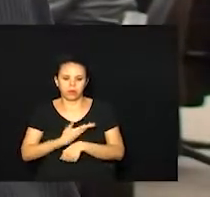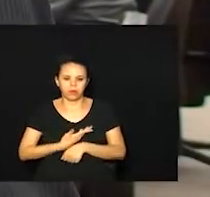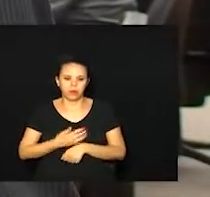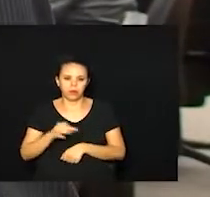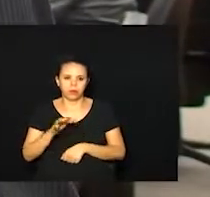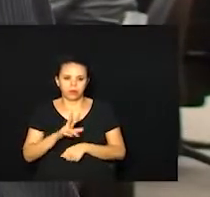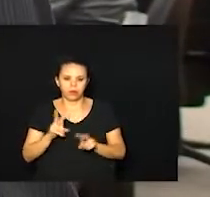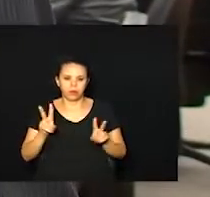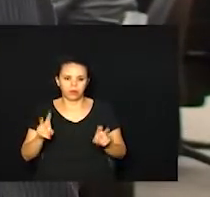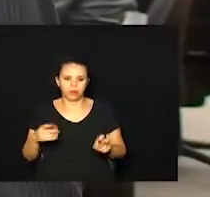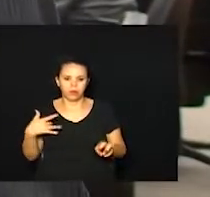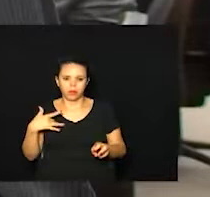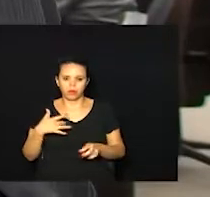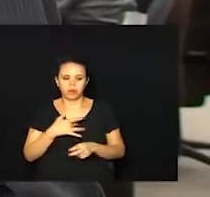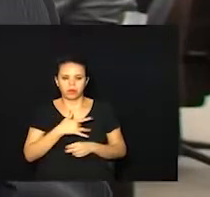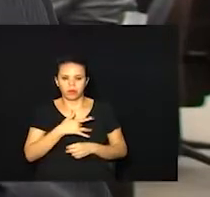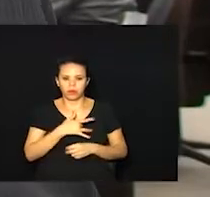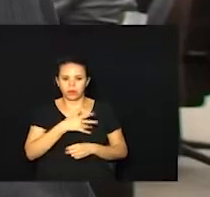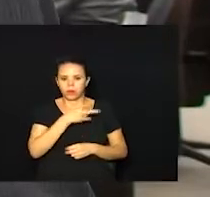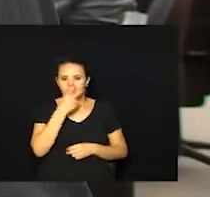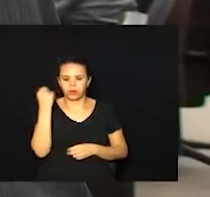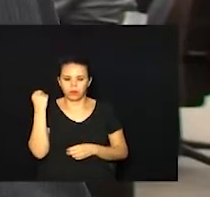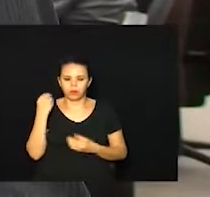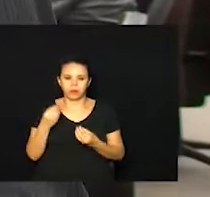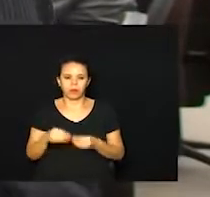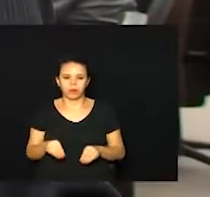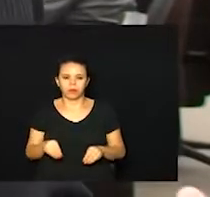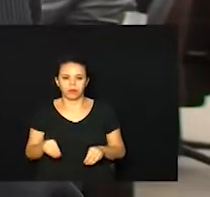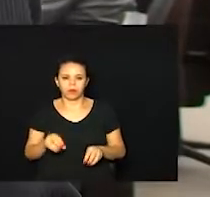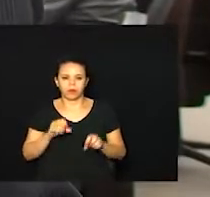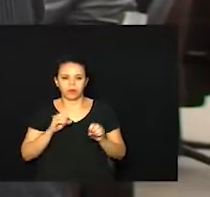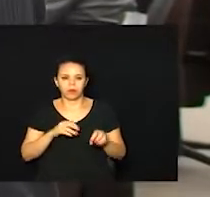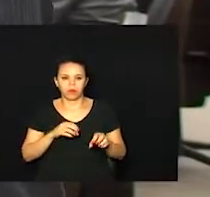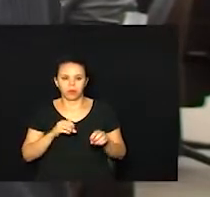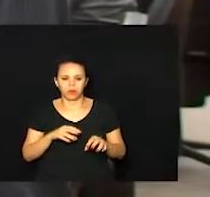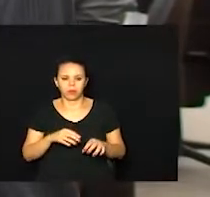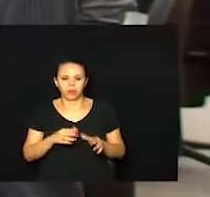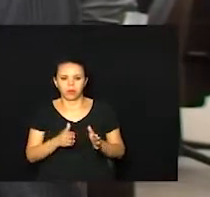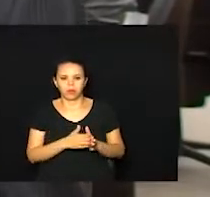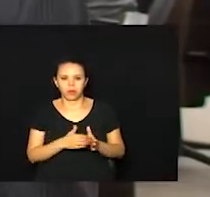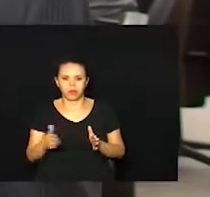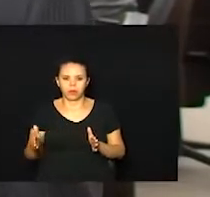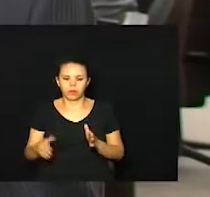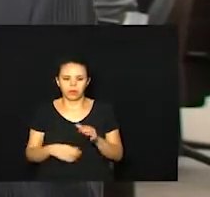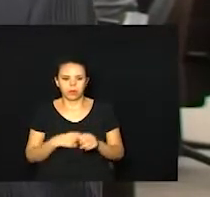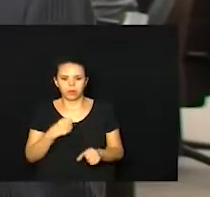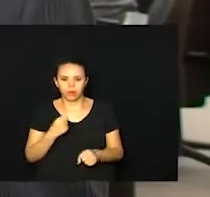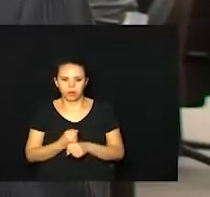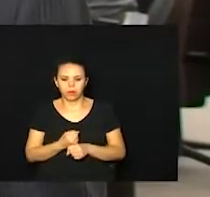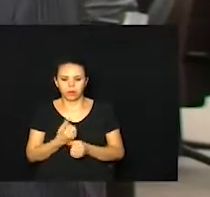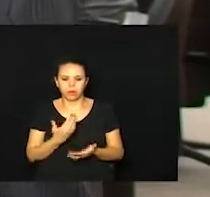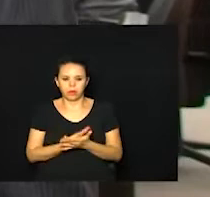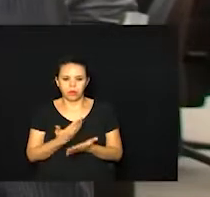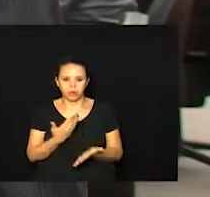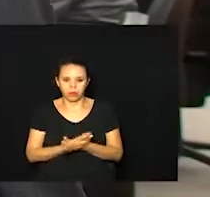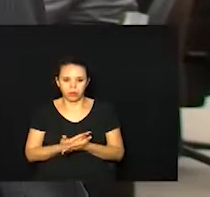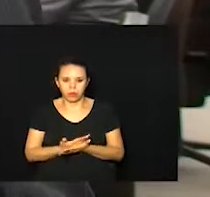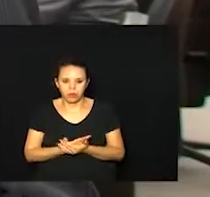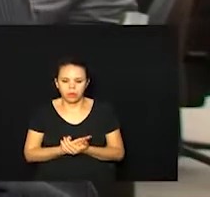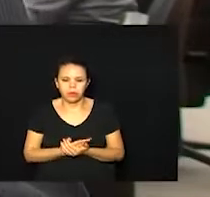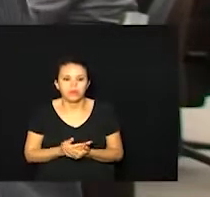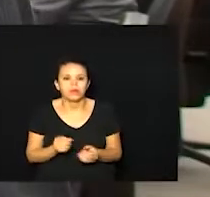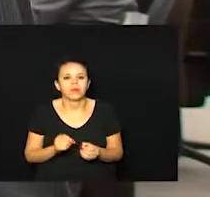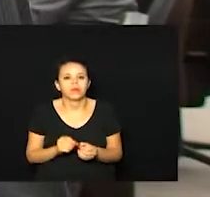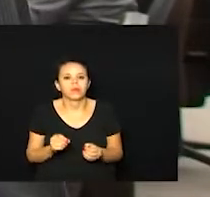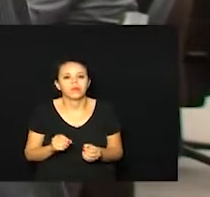federal em relação à saúde pública, e isso impactou na educação. Por um bom período no ano, as aulas foram feitas a